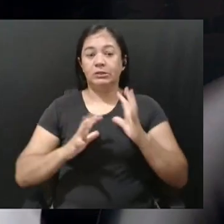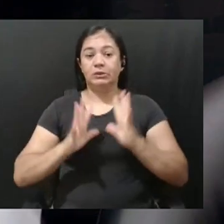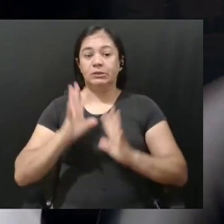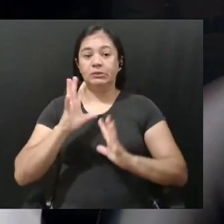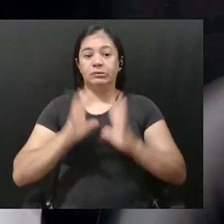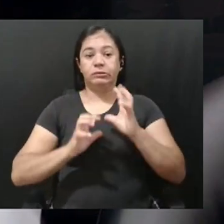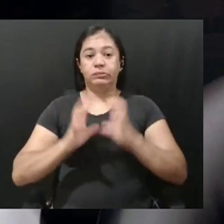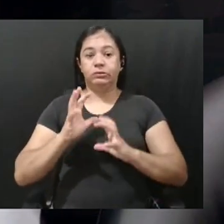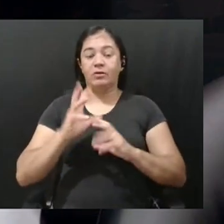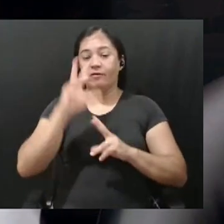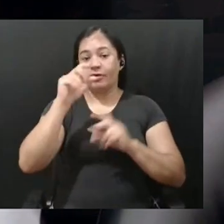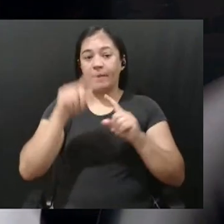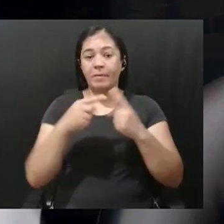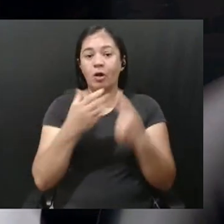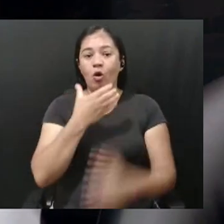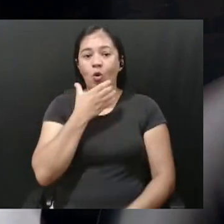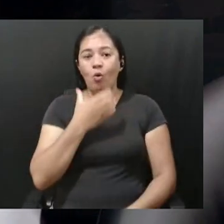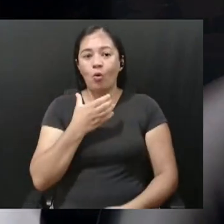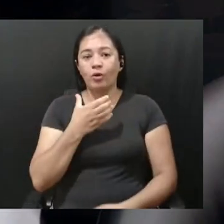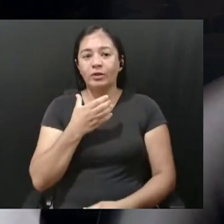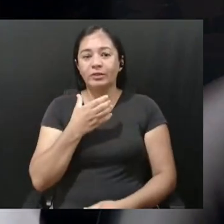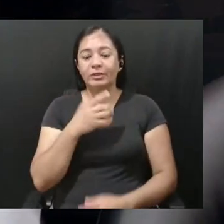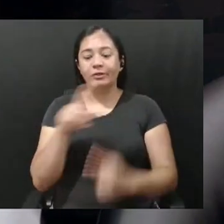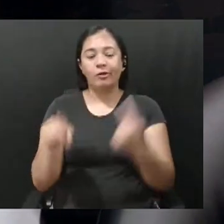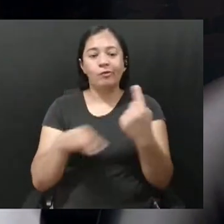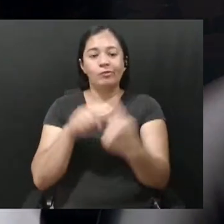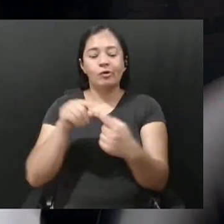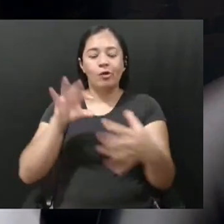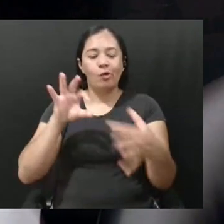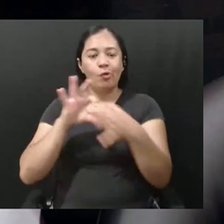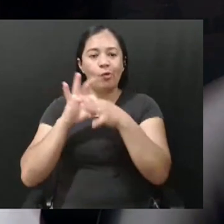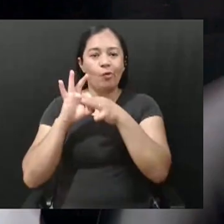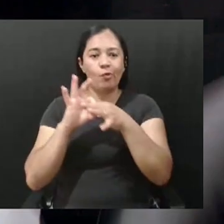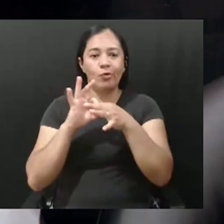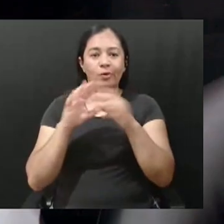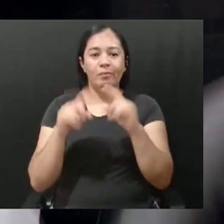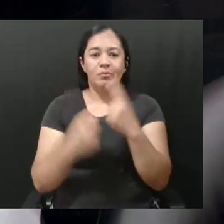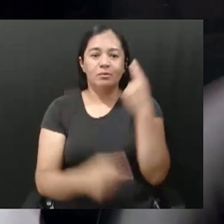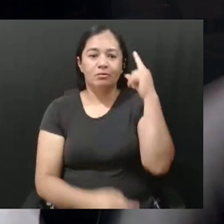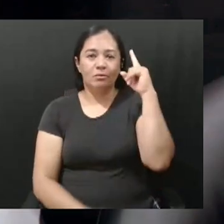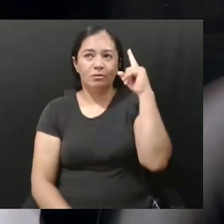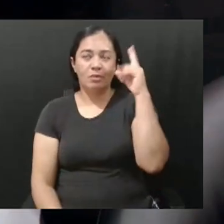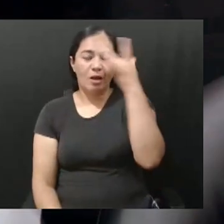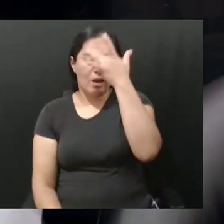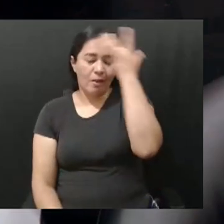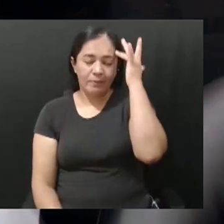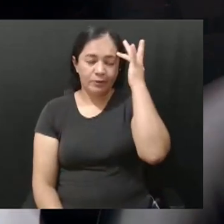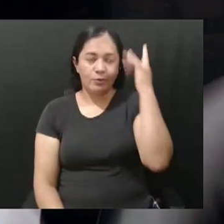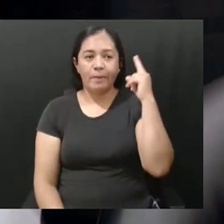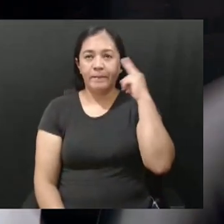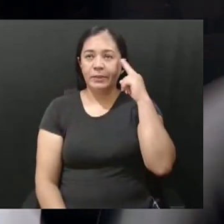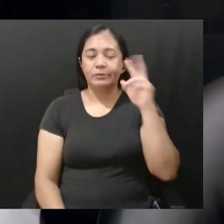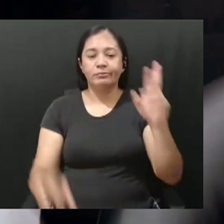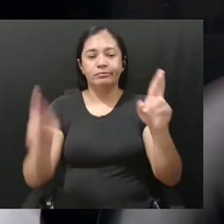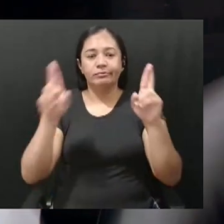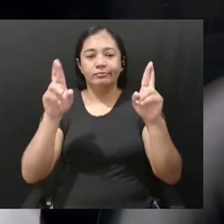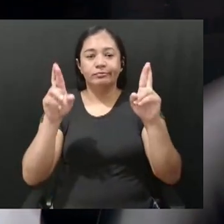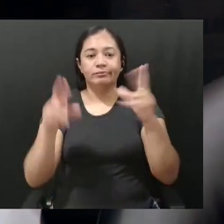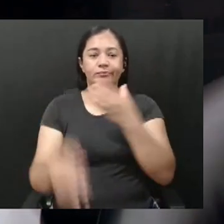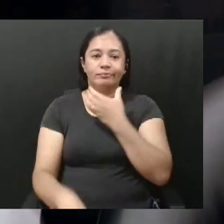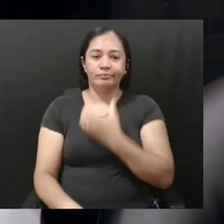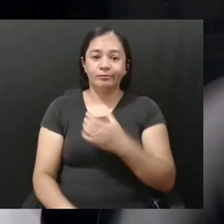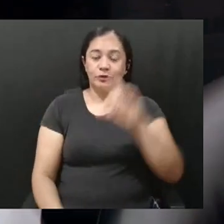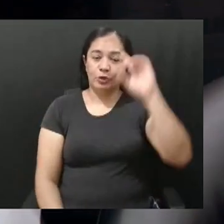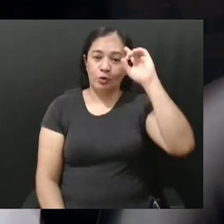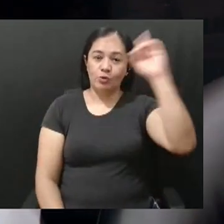essa ideia de união. E para Sim. muitas pessoas, elas pensam que na expectativa do Natal, que é aquela data, expectativa, né, o